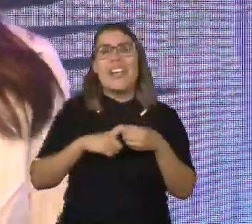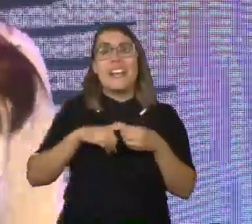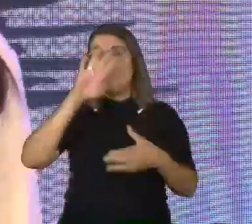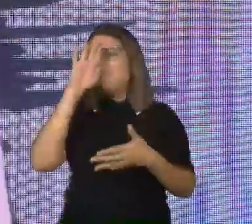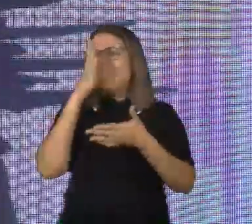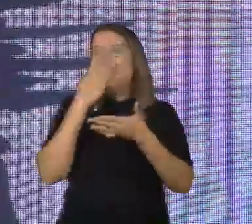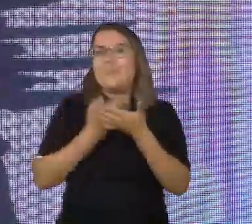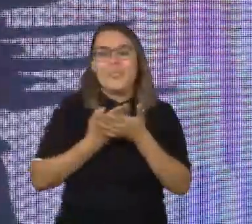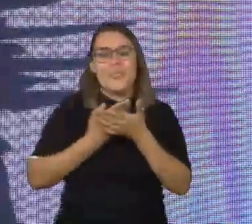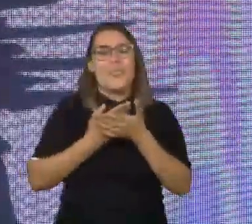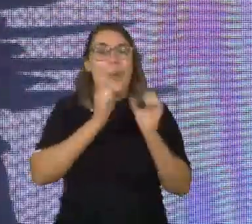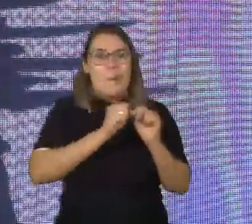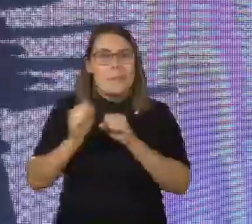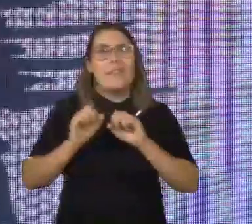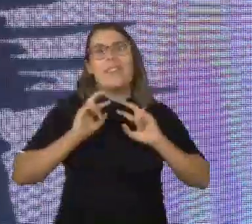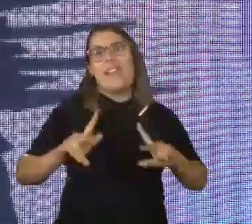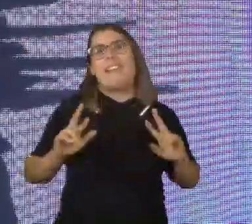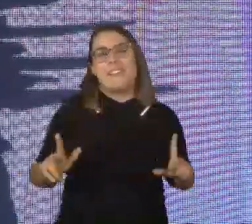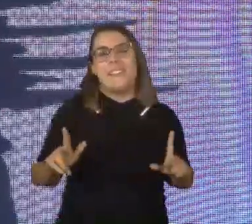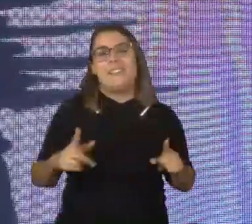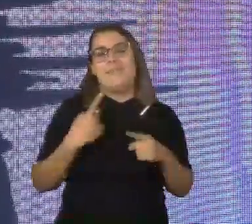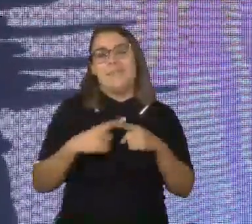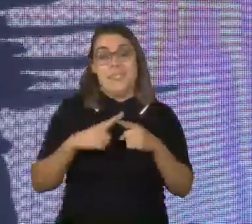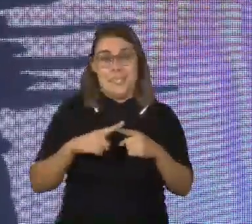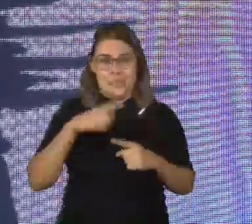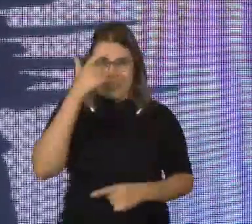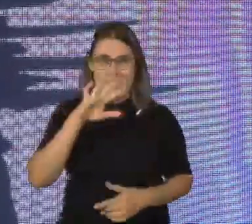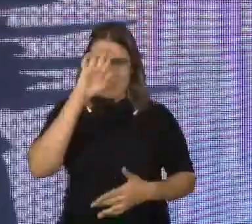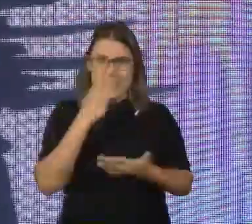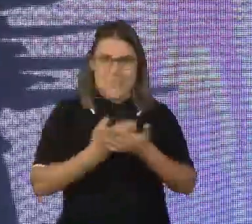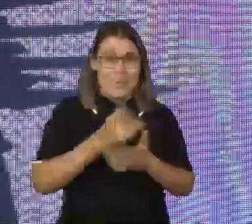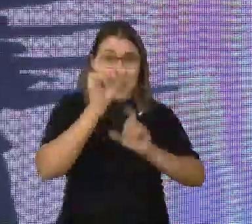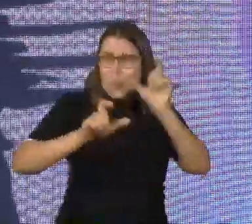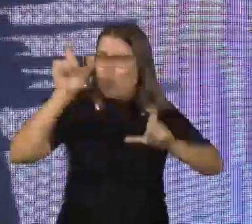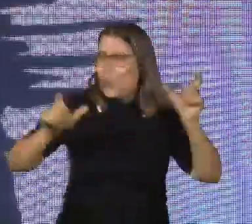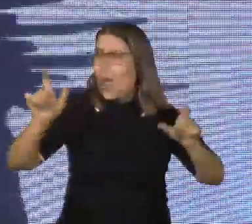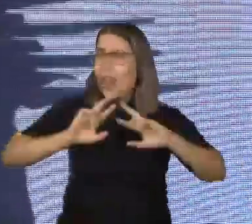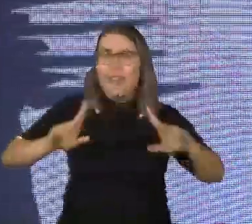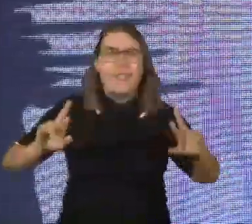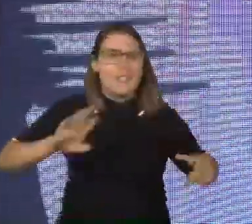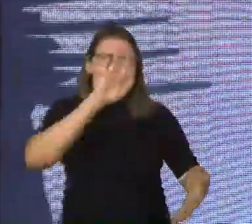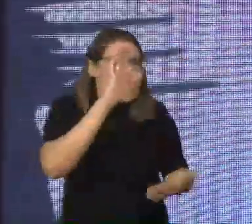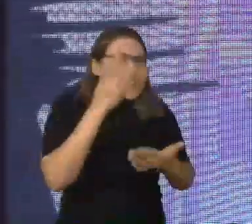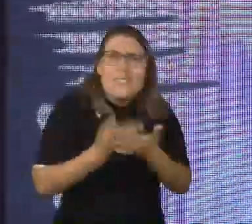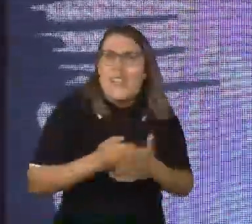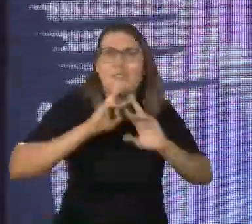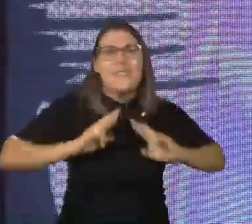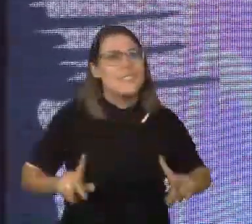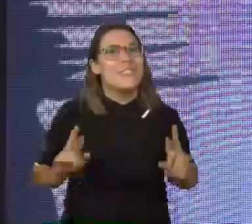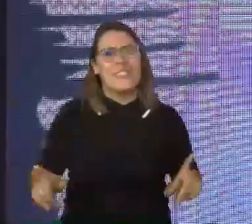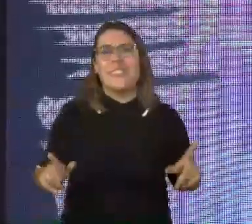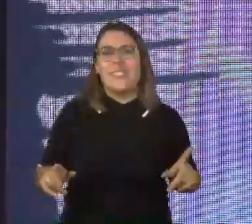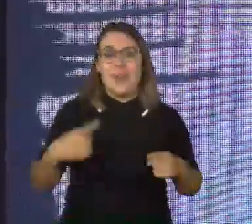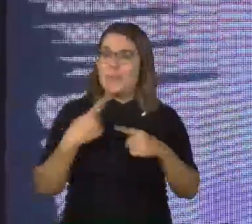diversidade. Por quê? Porque a gente acredita nas diferenças. Nós enxergamos as diferenças. E a gente